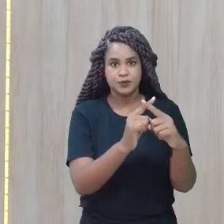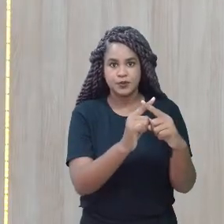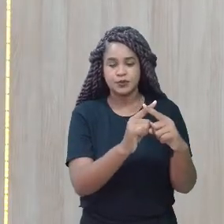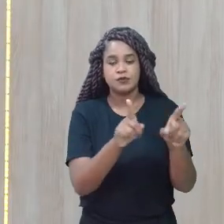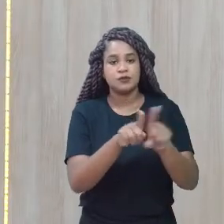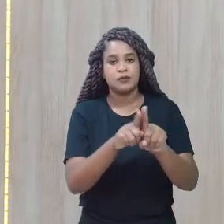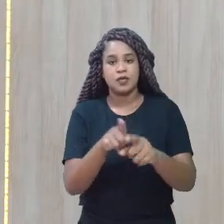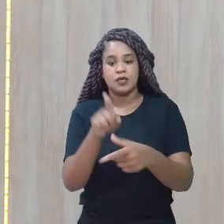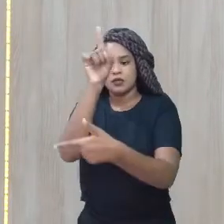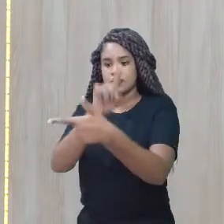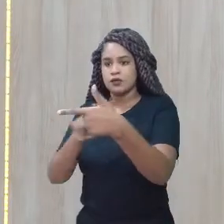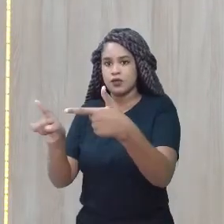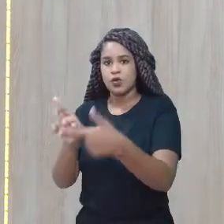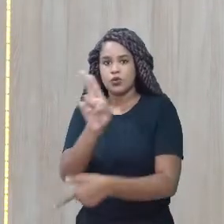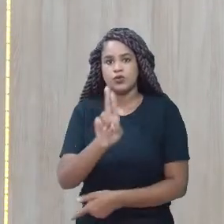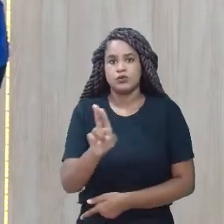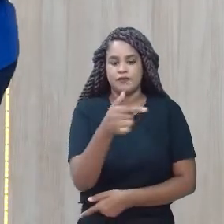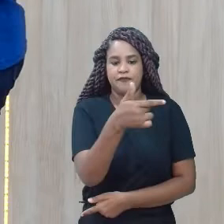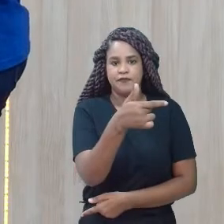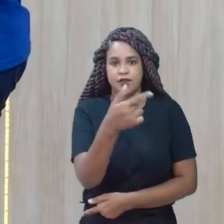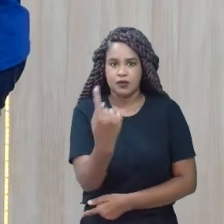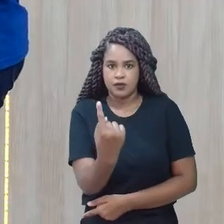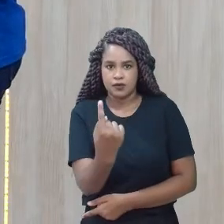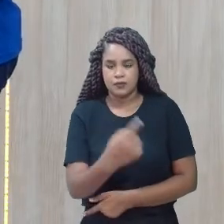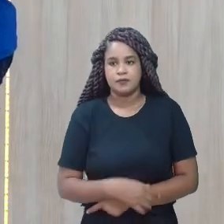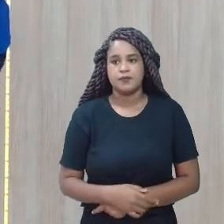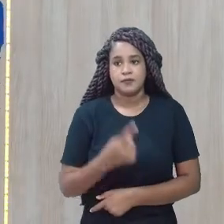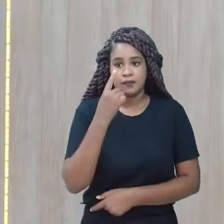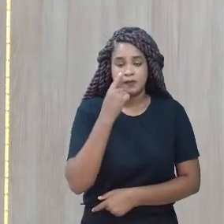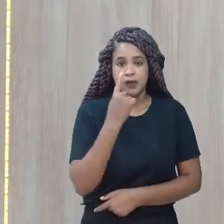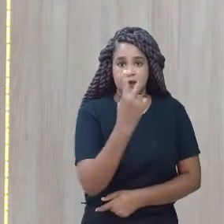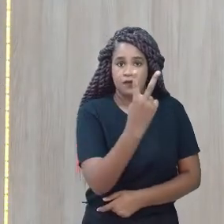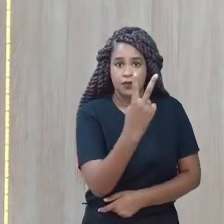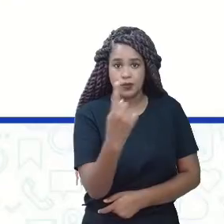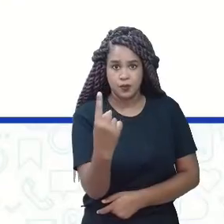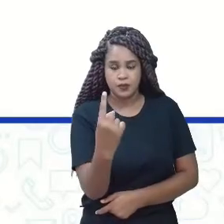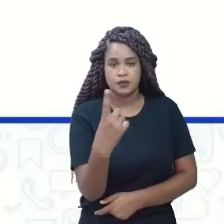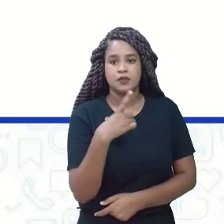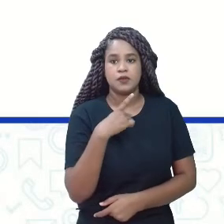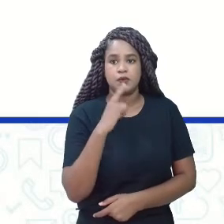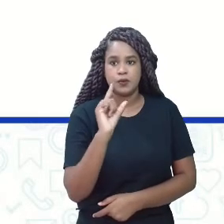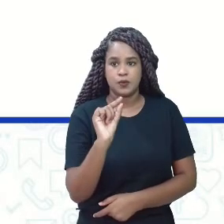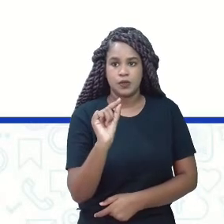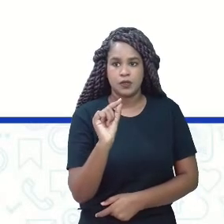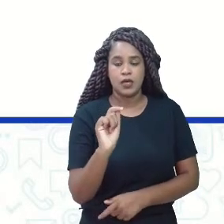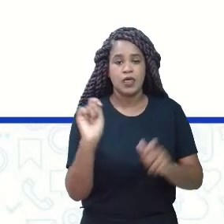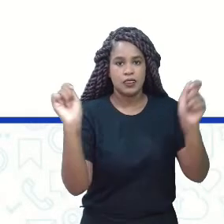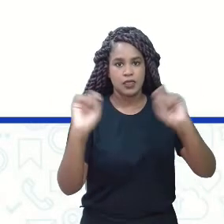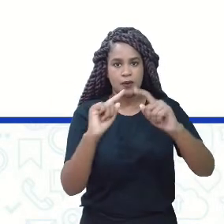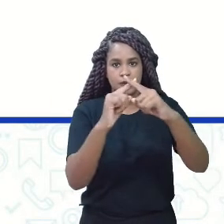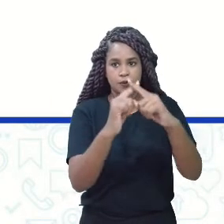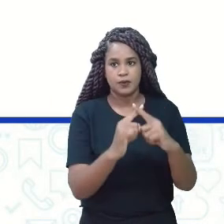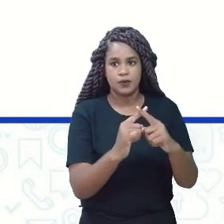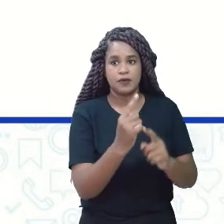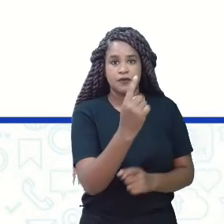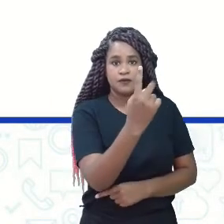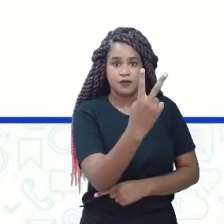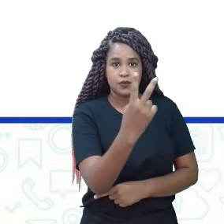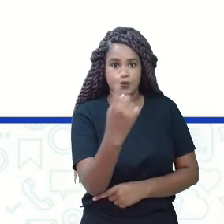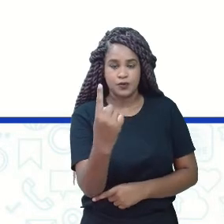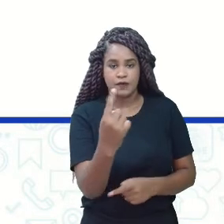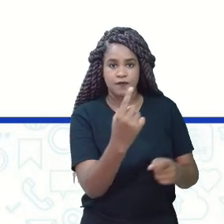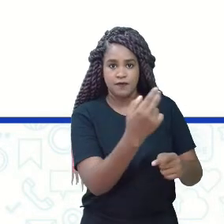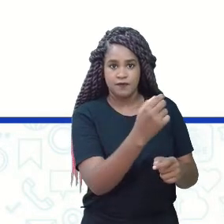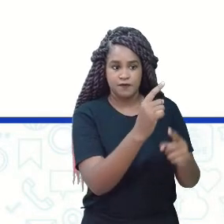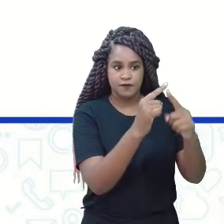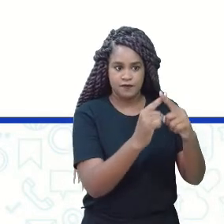gente poder fazer essa comparação. No caso do número 21, a gente tem os múltiplos dele, ó, 21 vezes 0